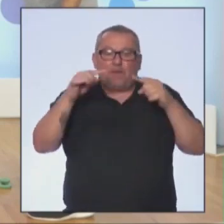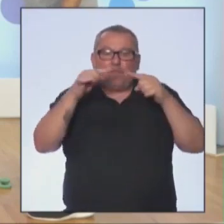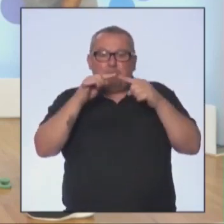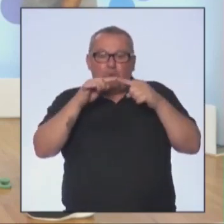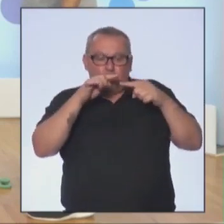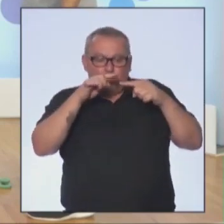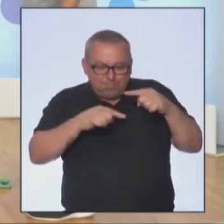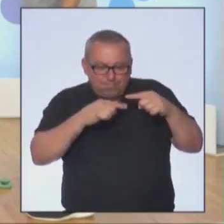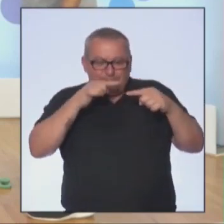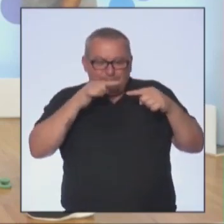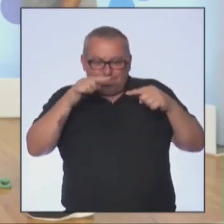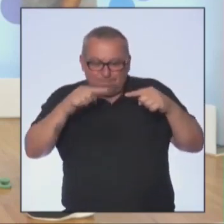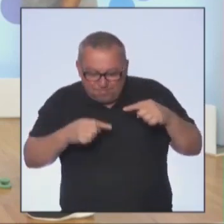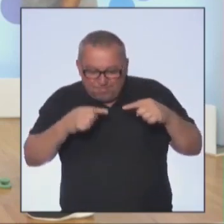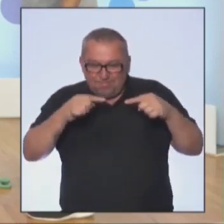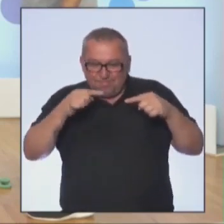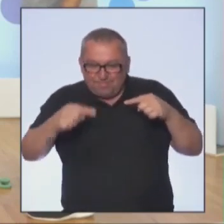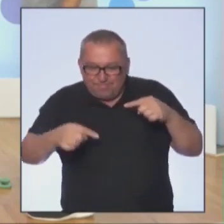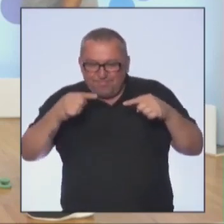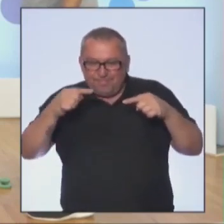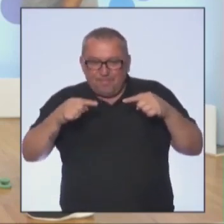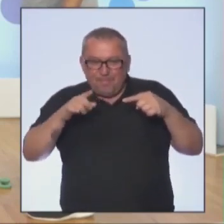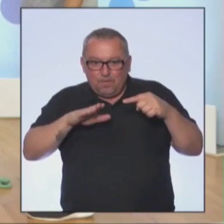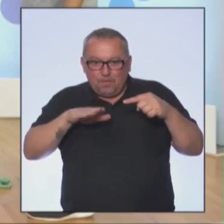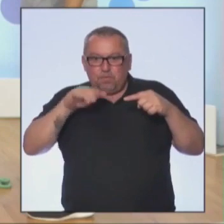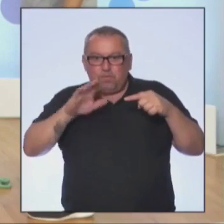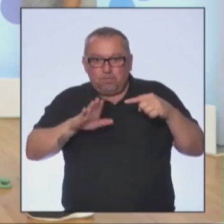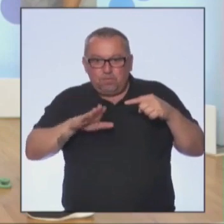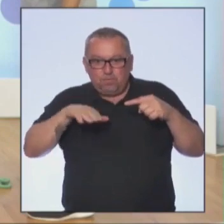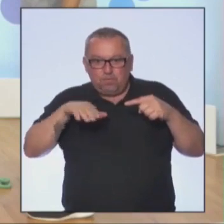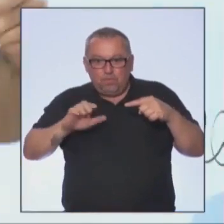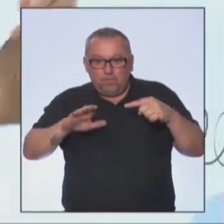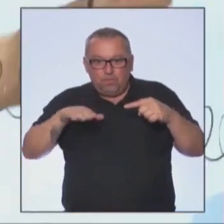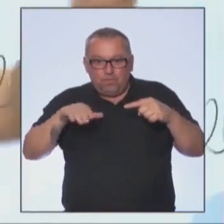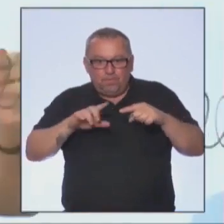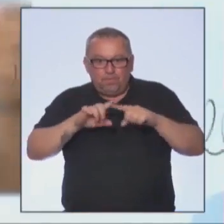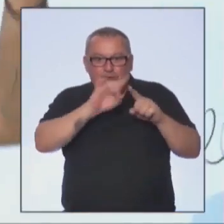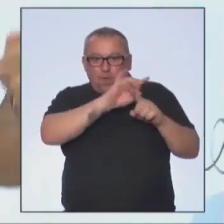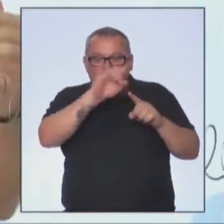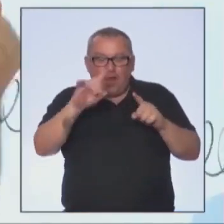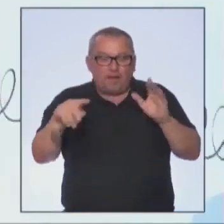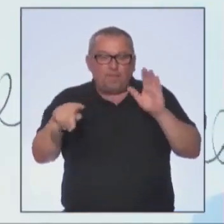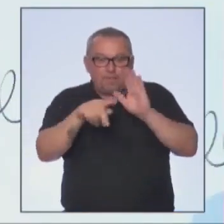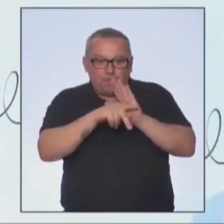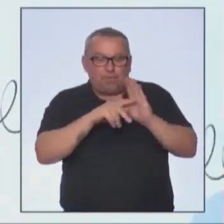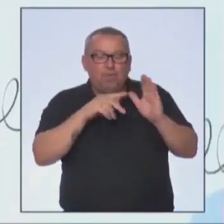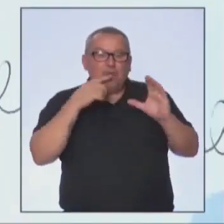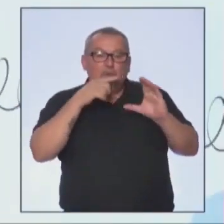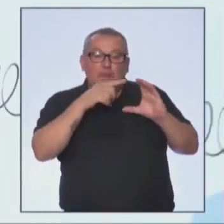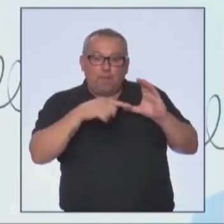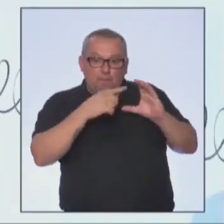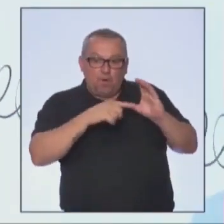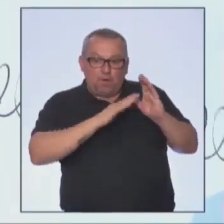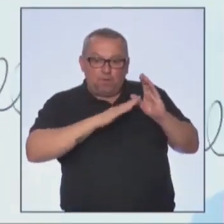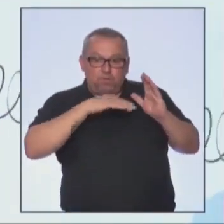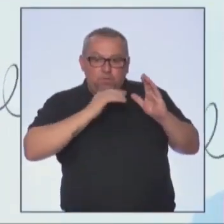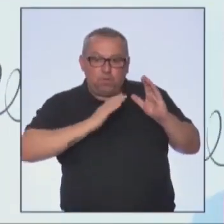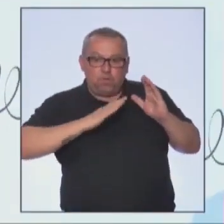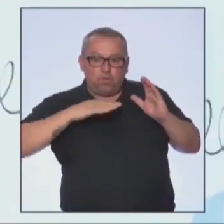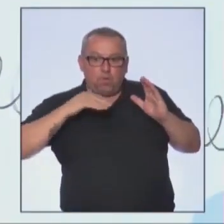cada voltinha, ele vai oscilar para cima e para baixo. Ou seja, cada ponto oscila. Então, o que